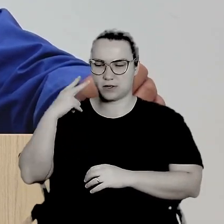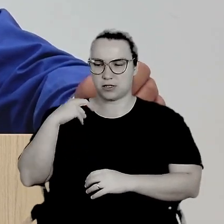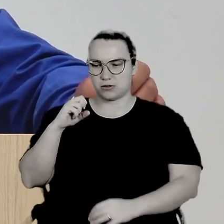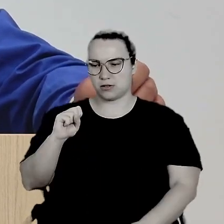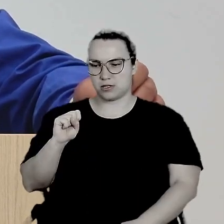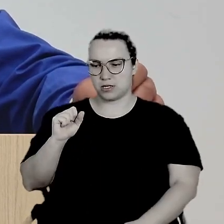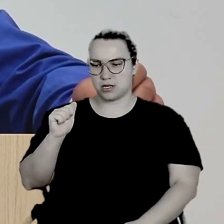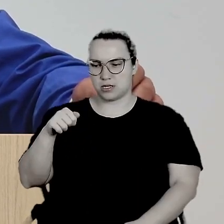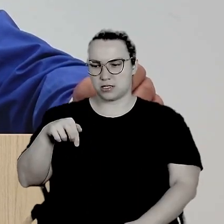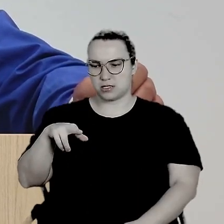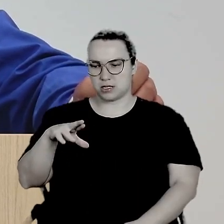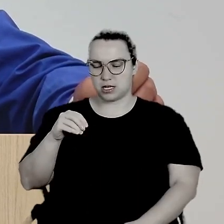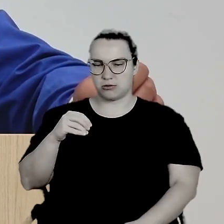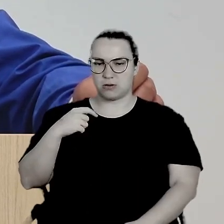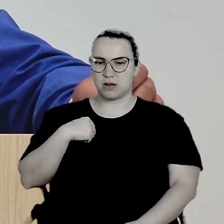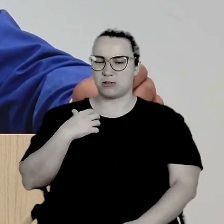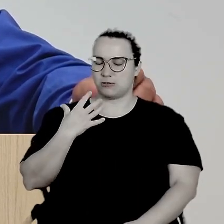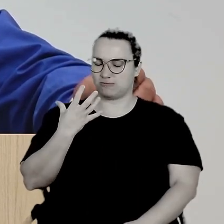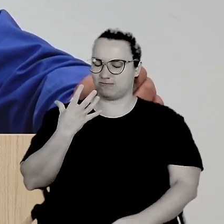fiquei indignado